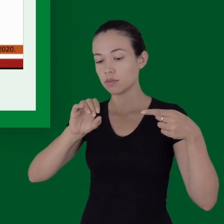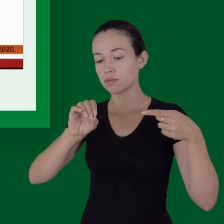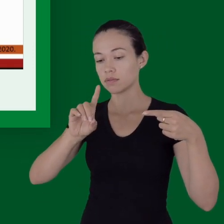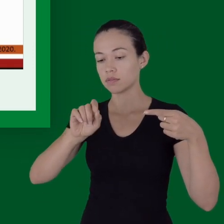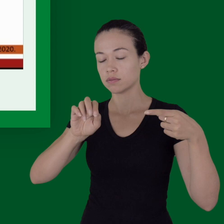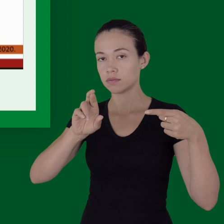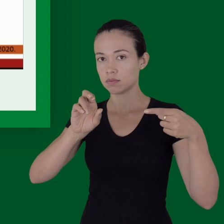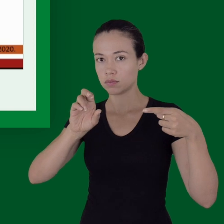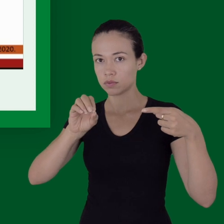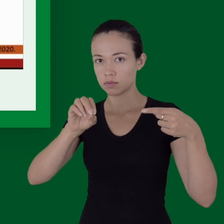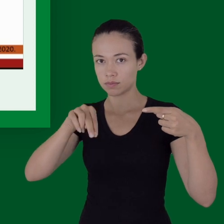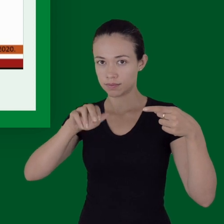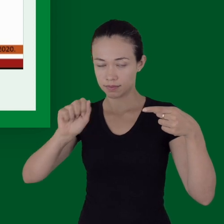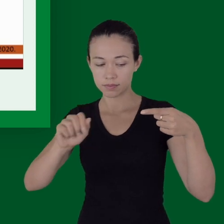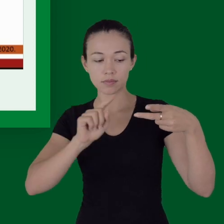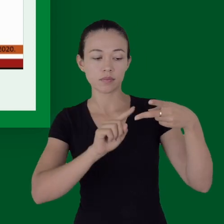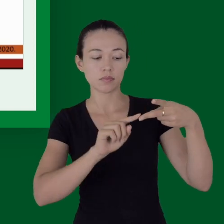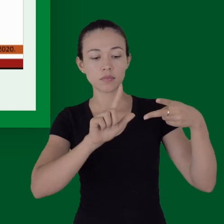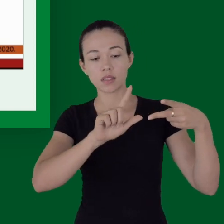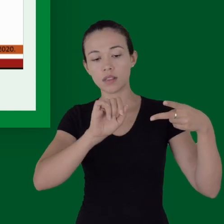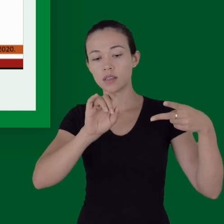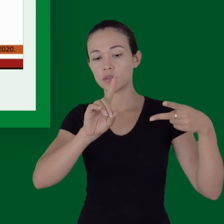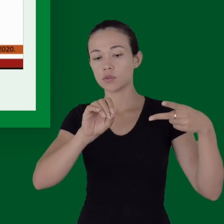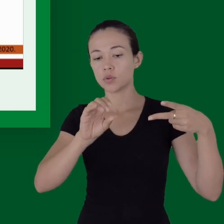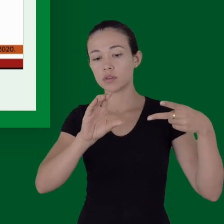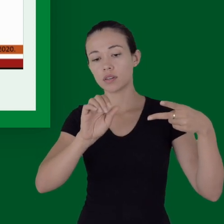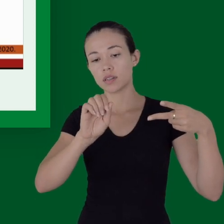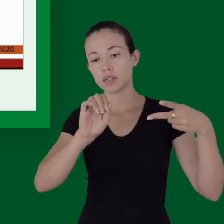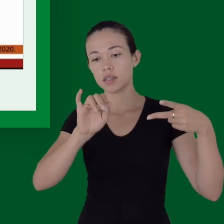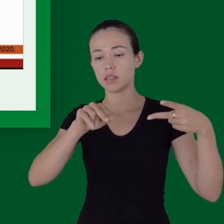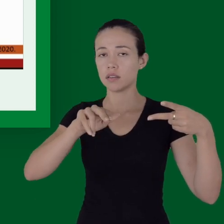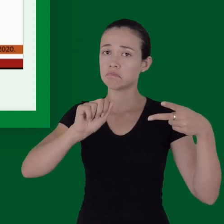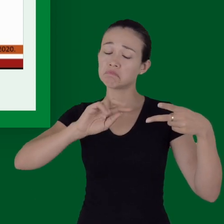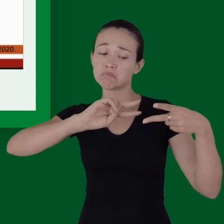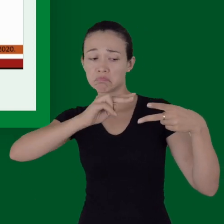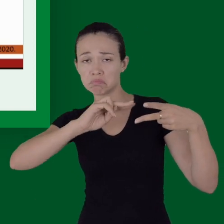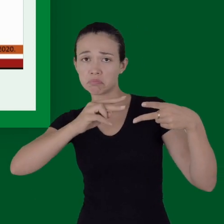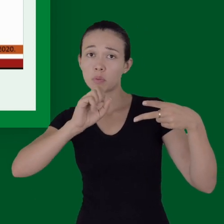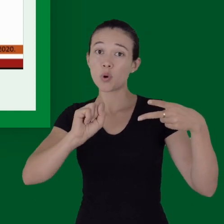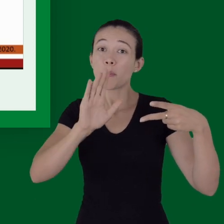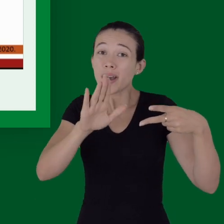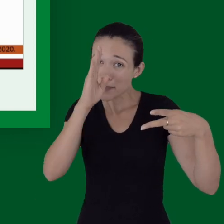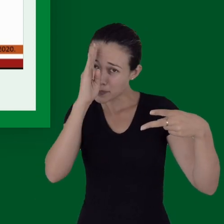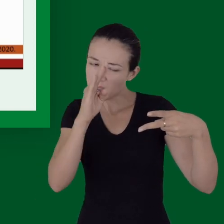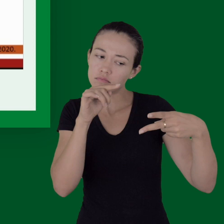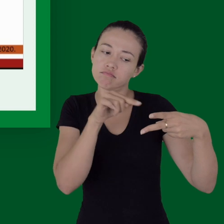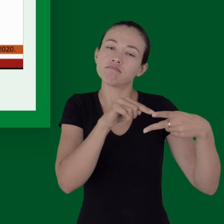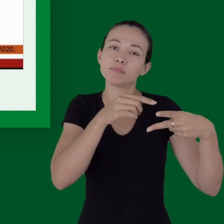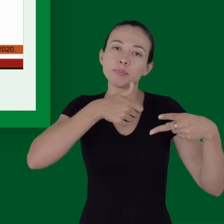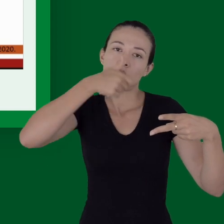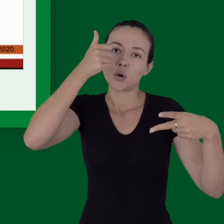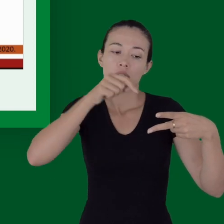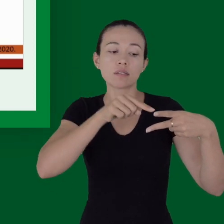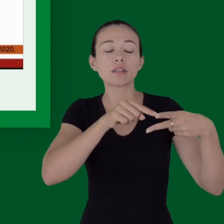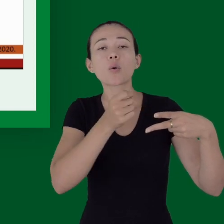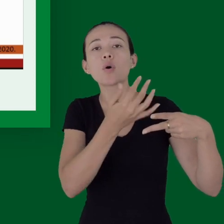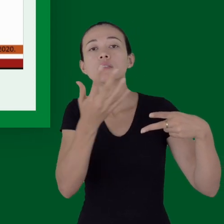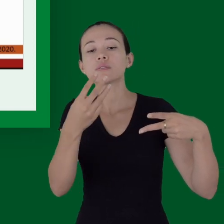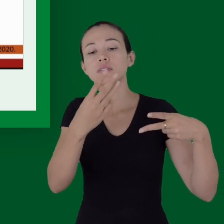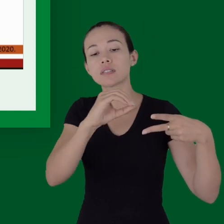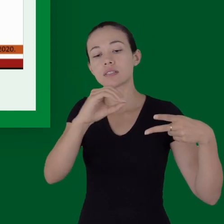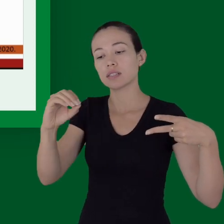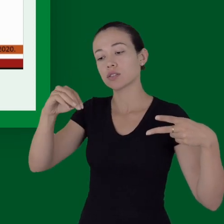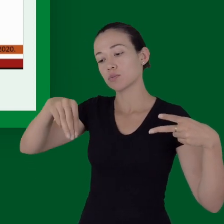dando preferência para amiodarona, né, na dose de 300 miligramas. E agora também a gente já começa a pensar em causas reversíveis